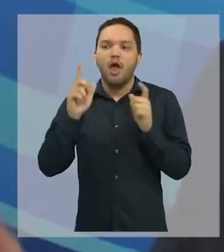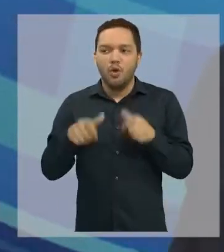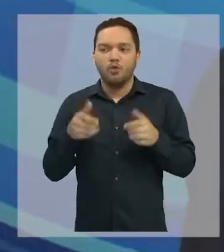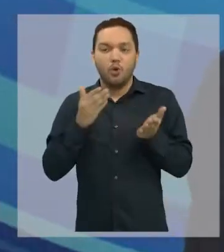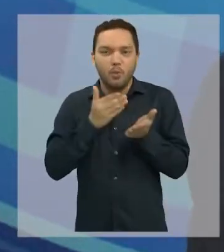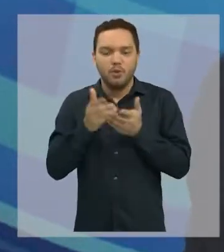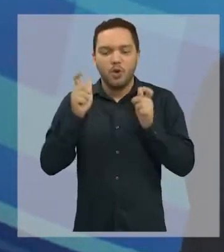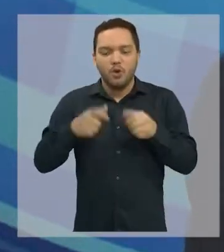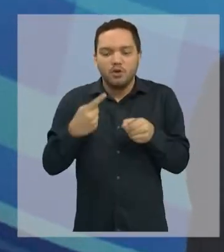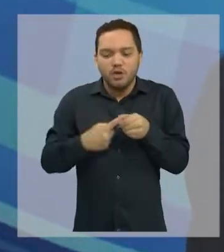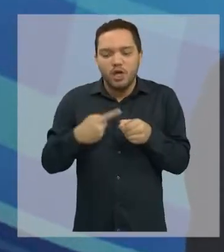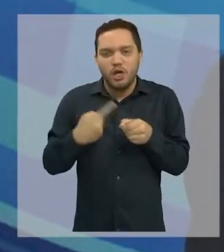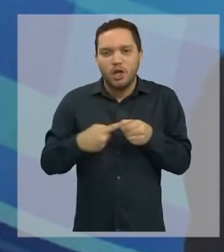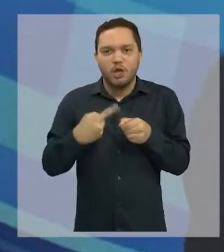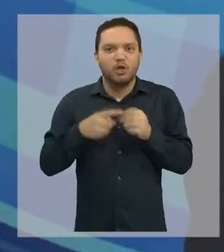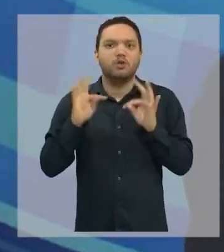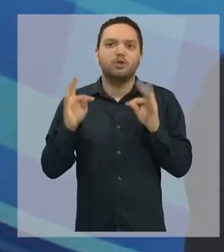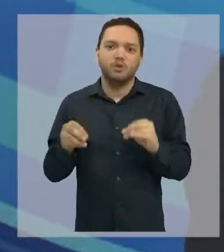do interior.